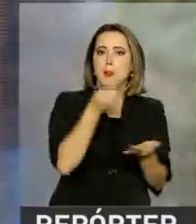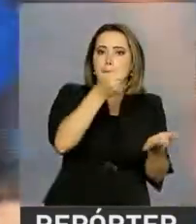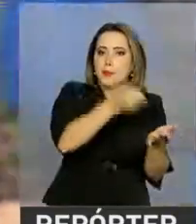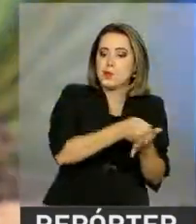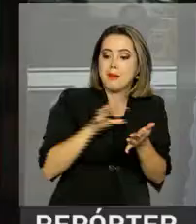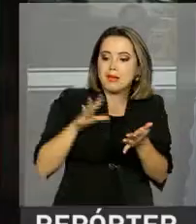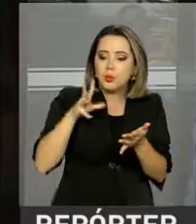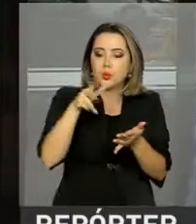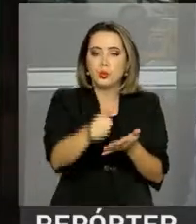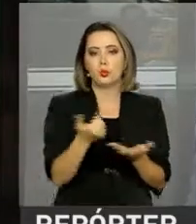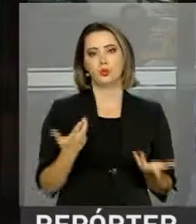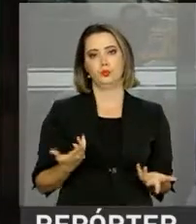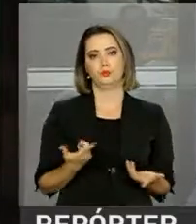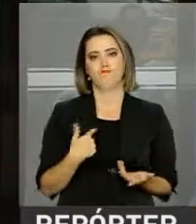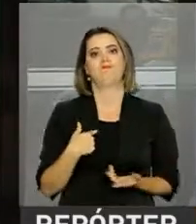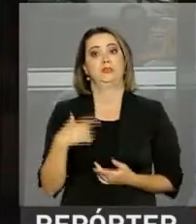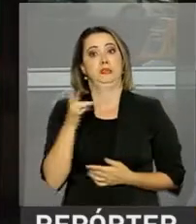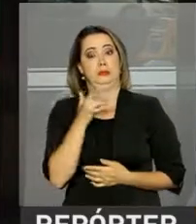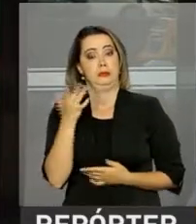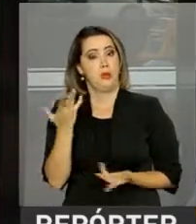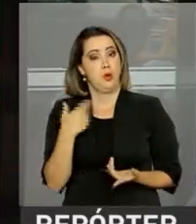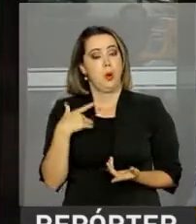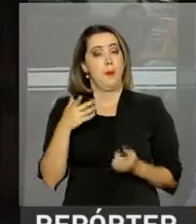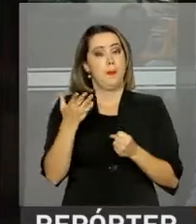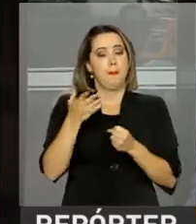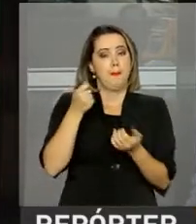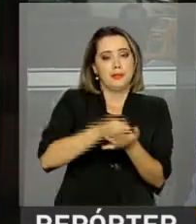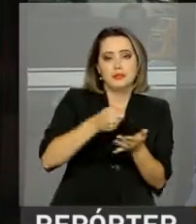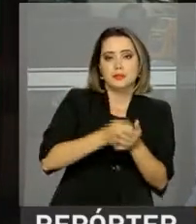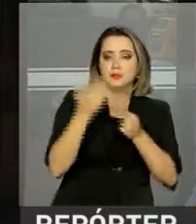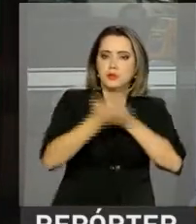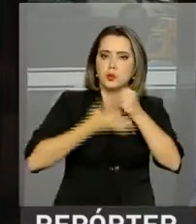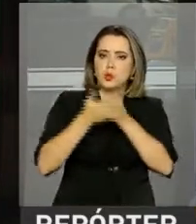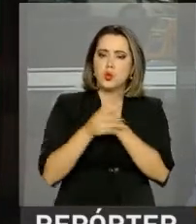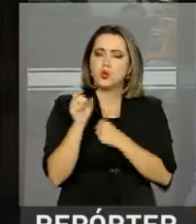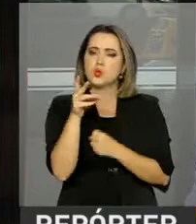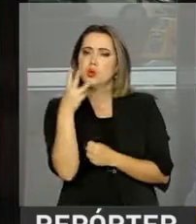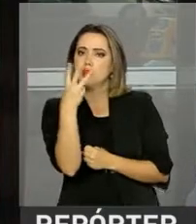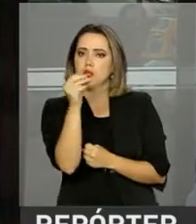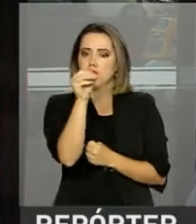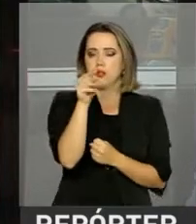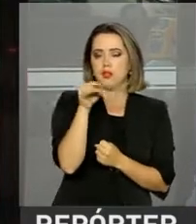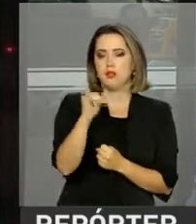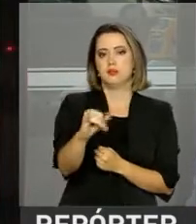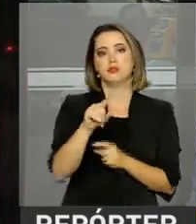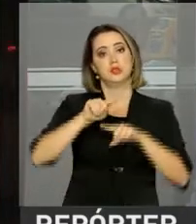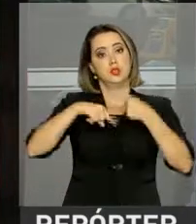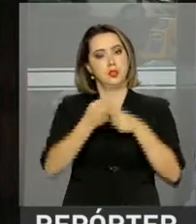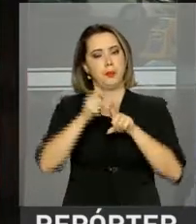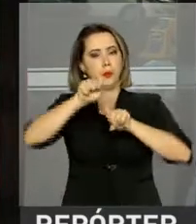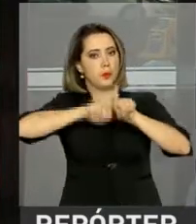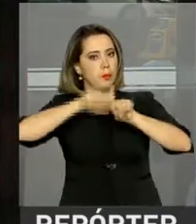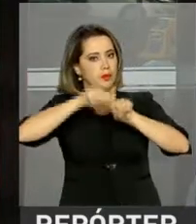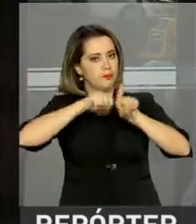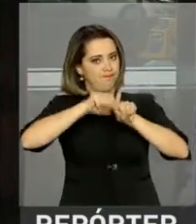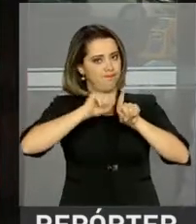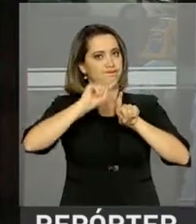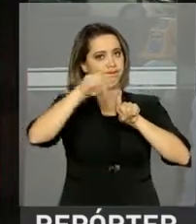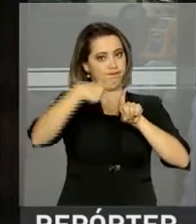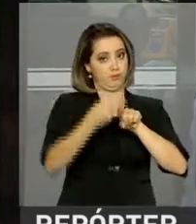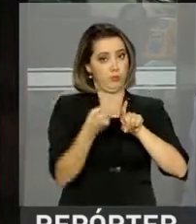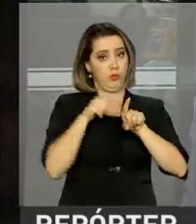no caso do temido pagamento mínimo só vai poder ser feito por 30 dias no mês seguinte o valor que faltava para quitar a fatura